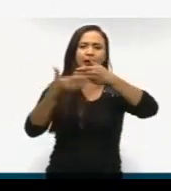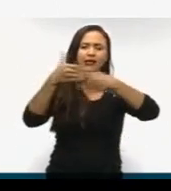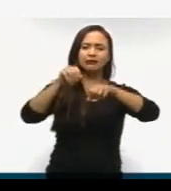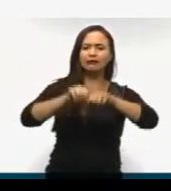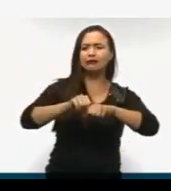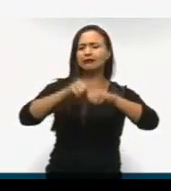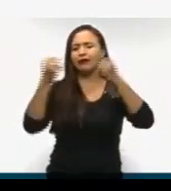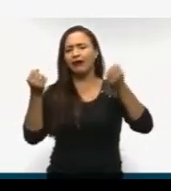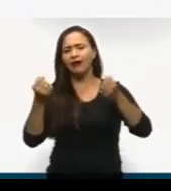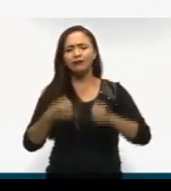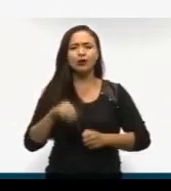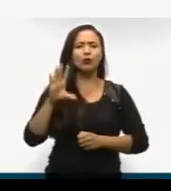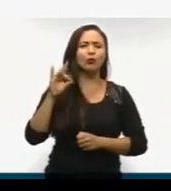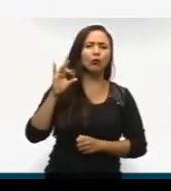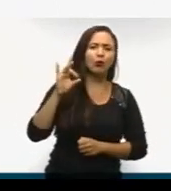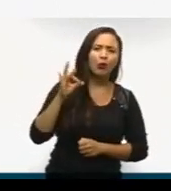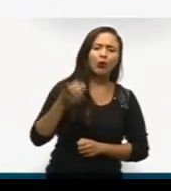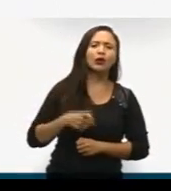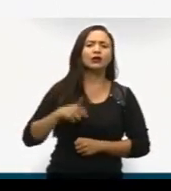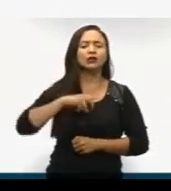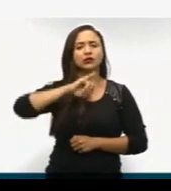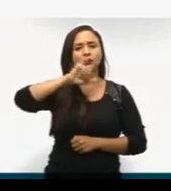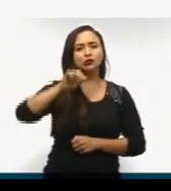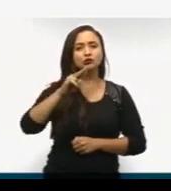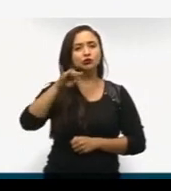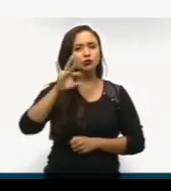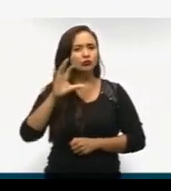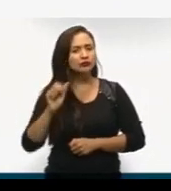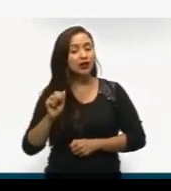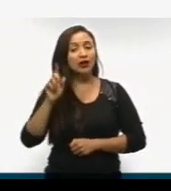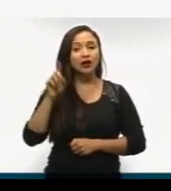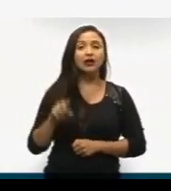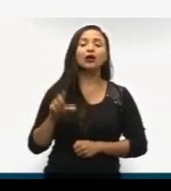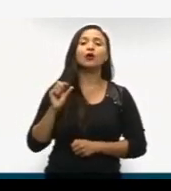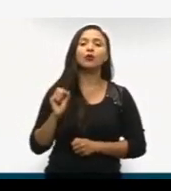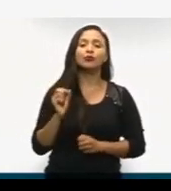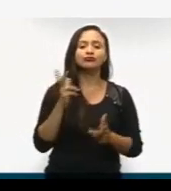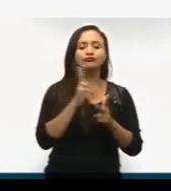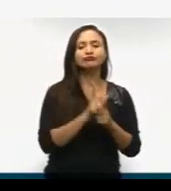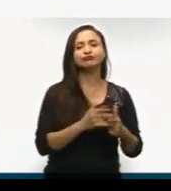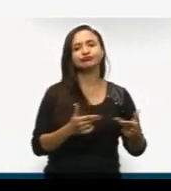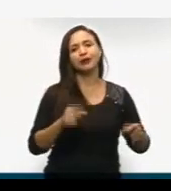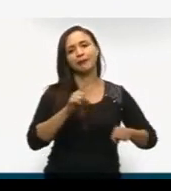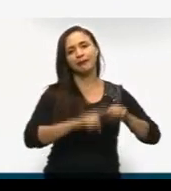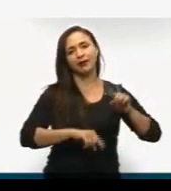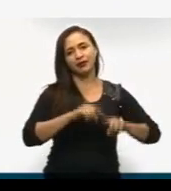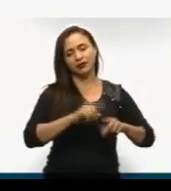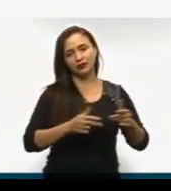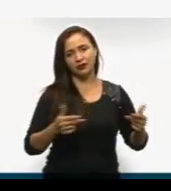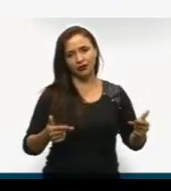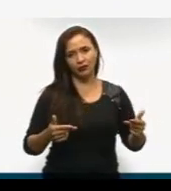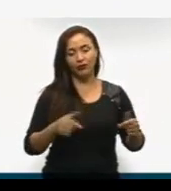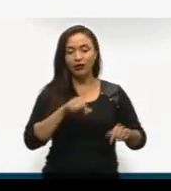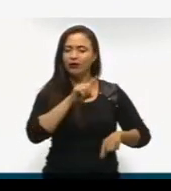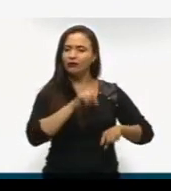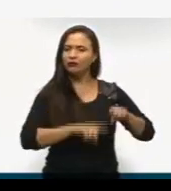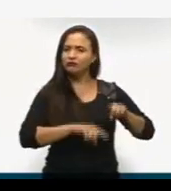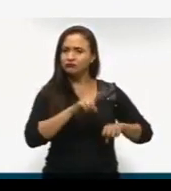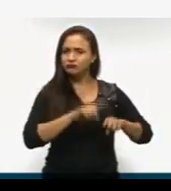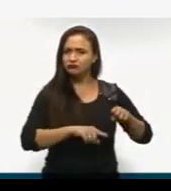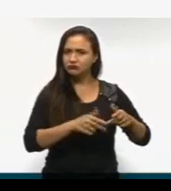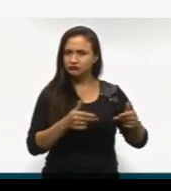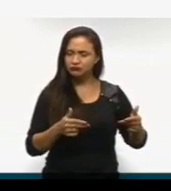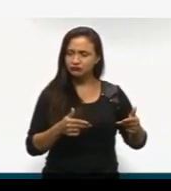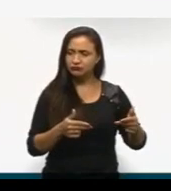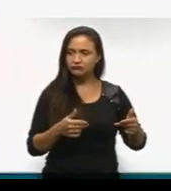tubulação, cola para o tubo, certo? Então vai tudo isso, que são o quê? Os itens. Então, o item...